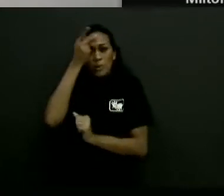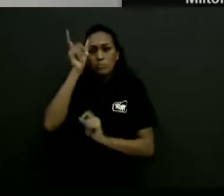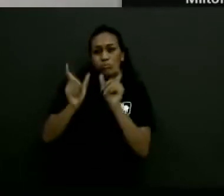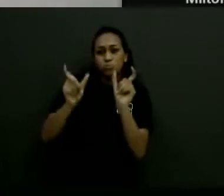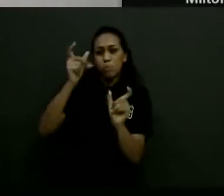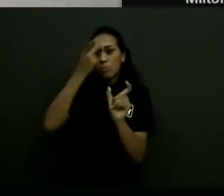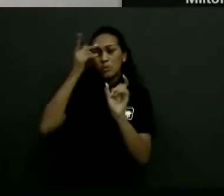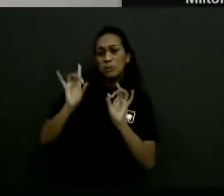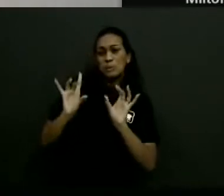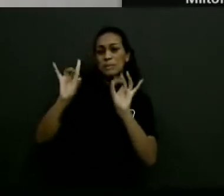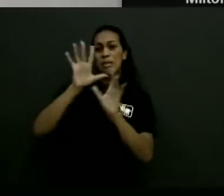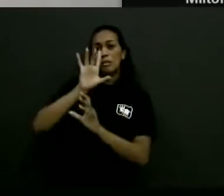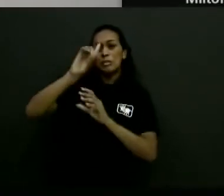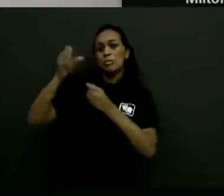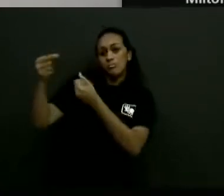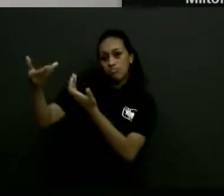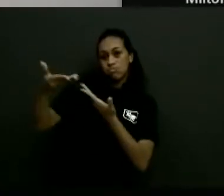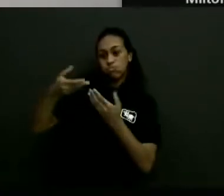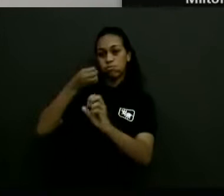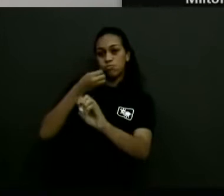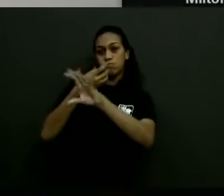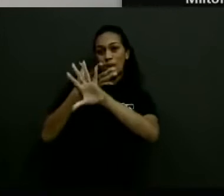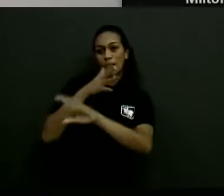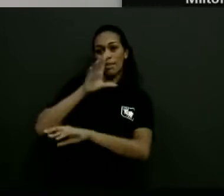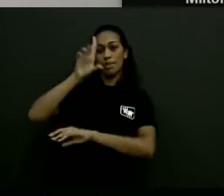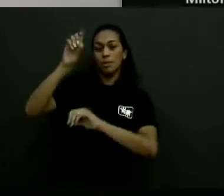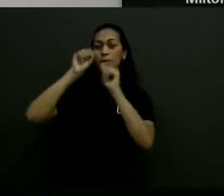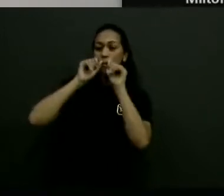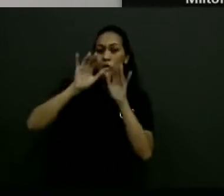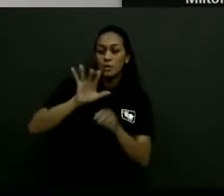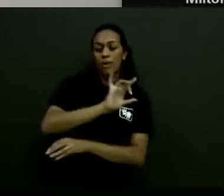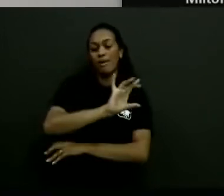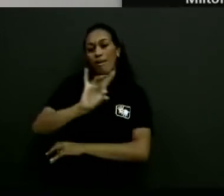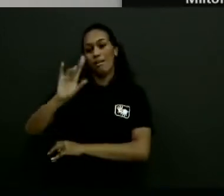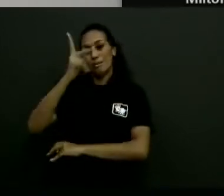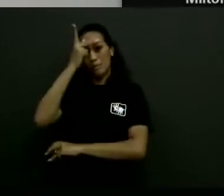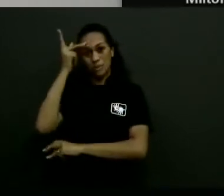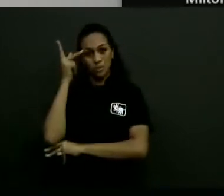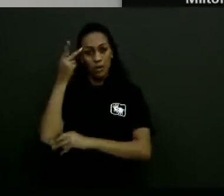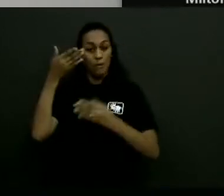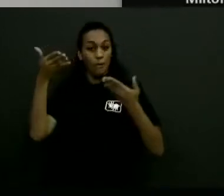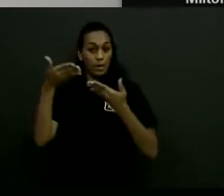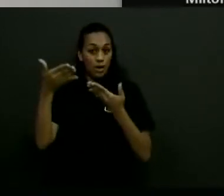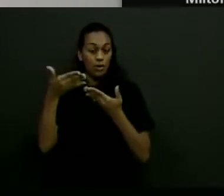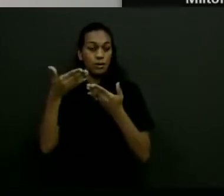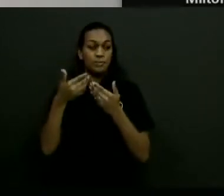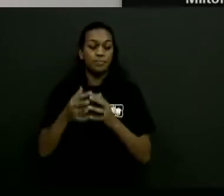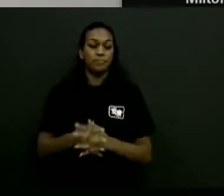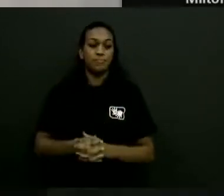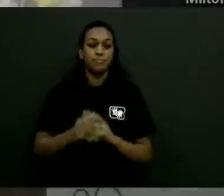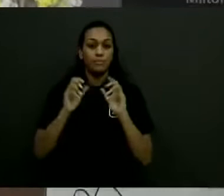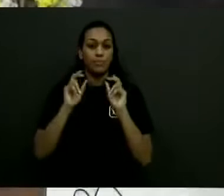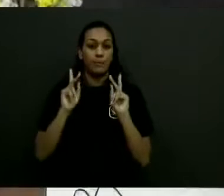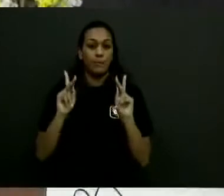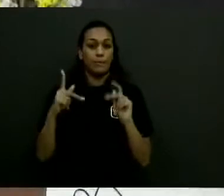gente está tendo a oportunidade de receber aí. Deus abençoe cada um dos irmãos que estão ingressando com a gente aí.